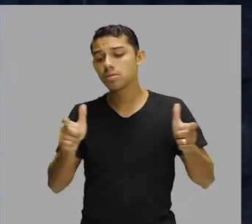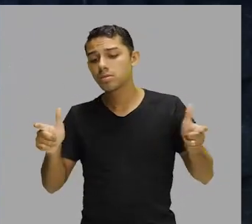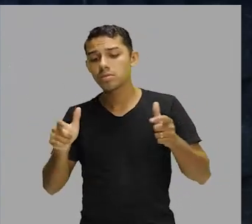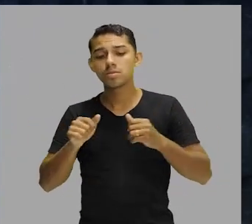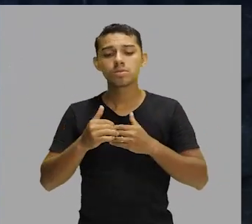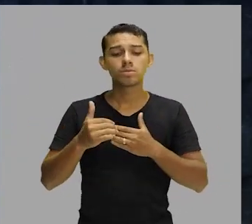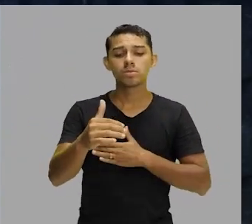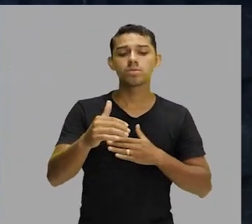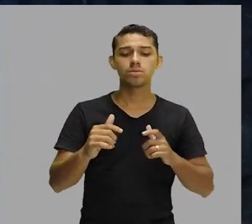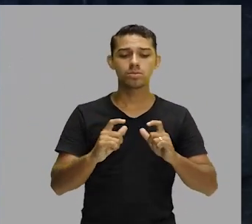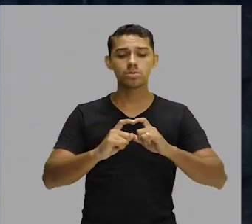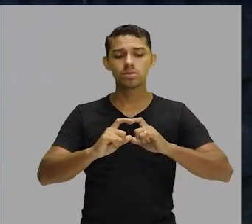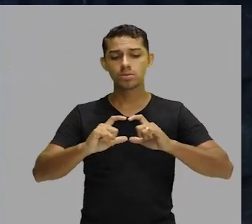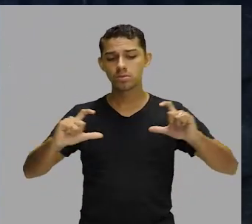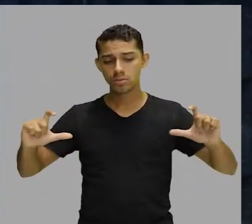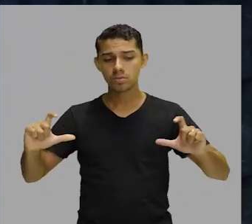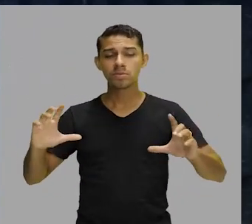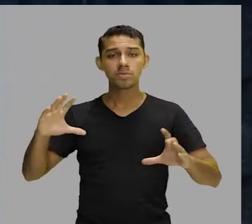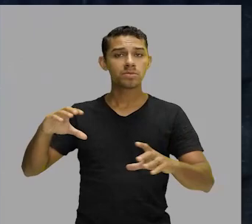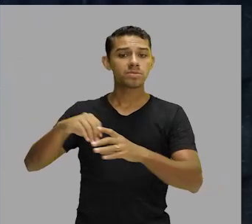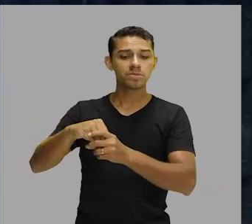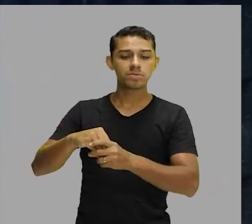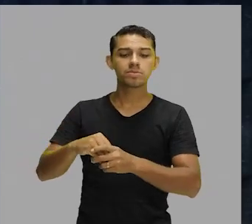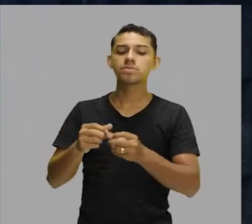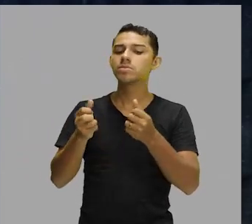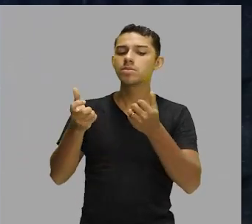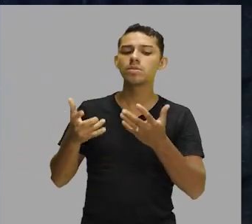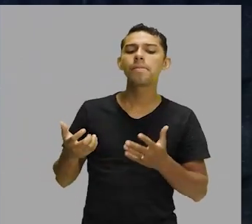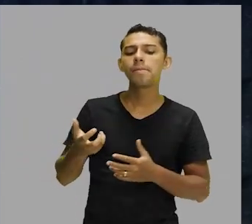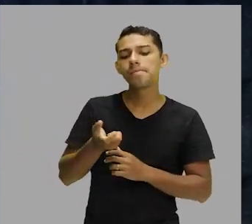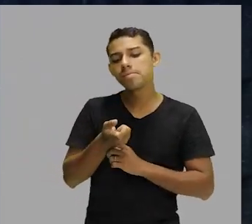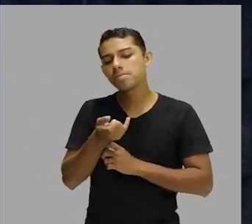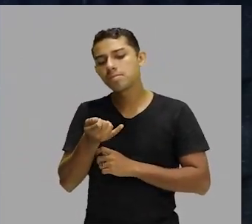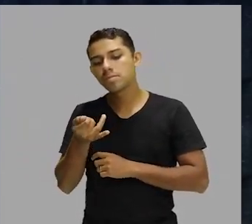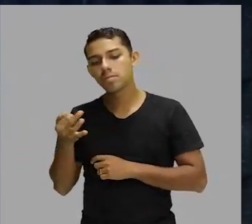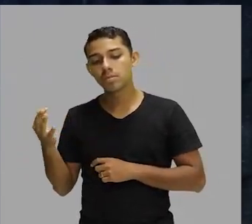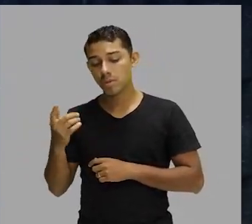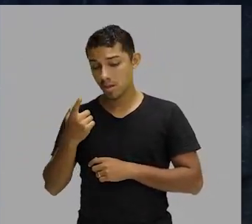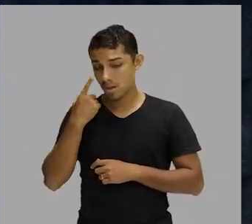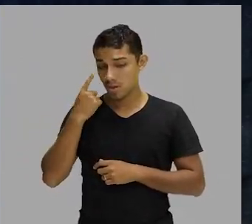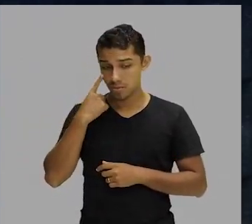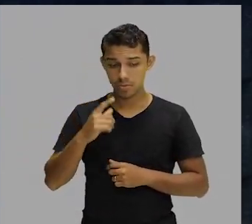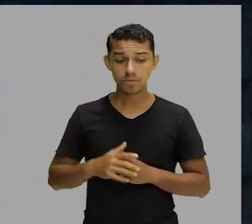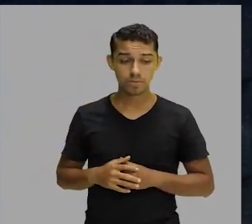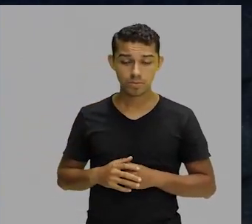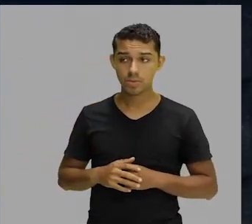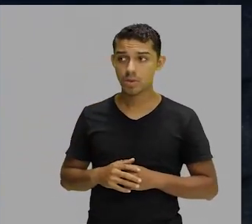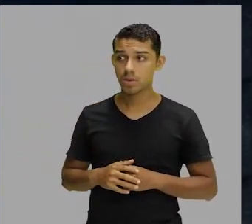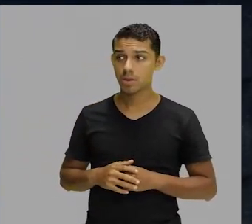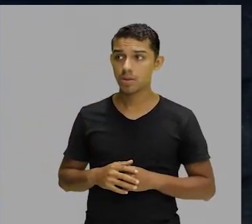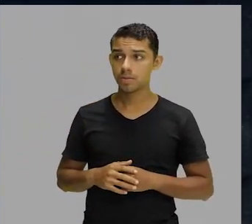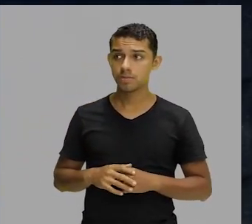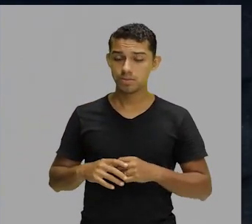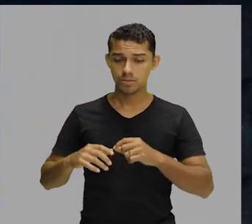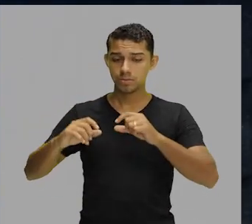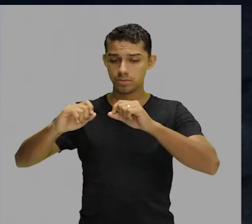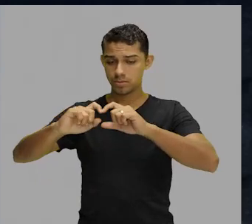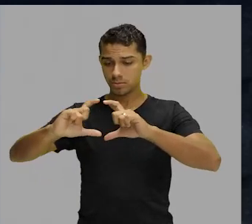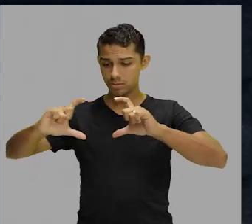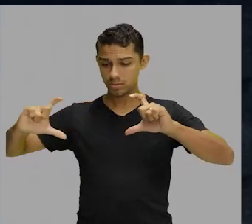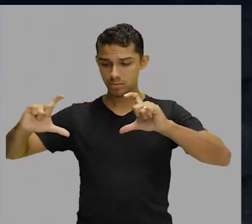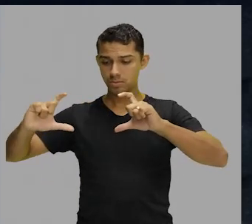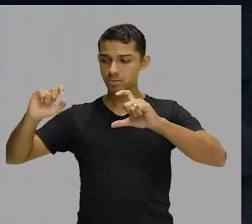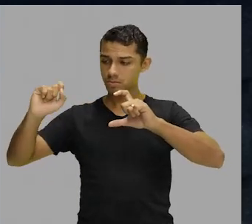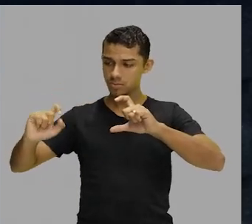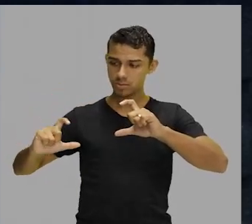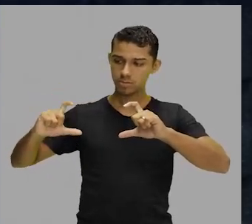desses retângulos tem a ver com a quantidade, ou seja, se eu tenho uma maior quantidade de